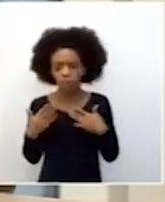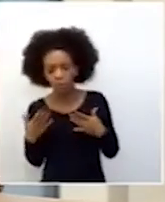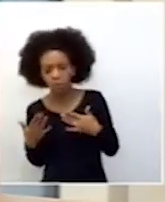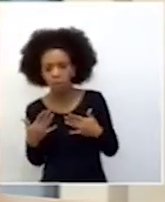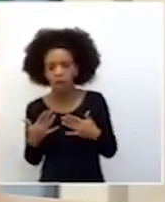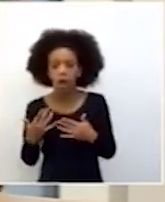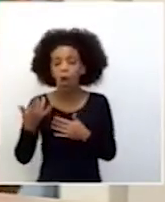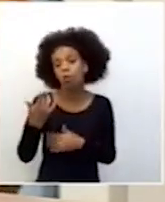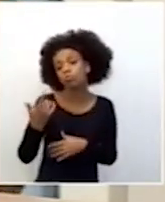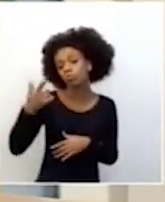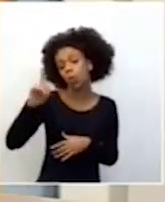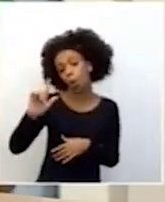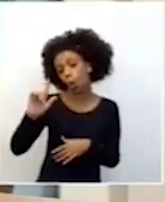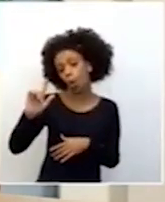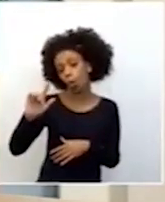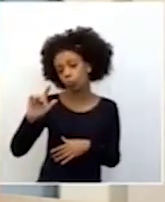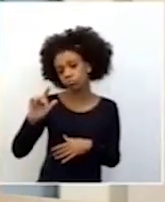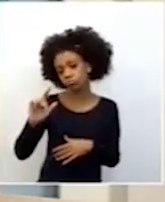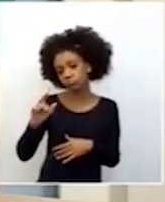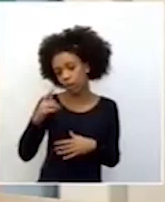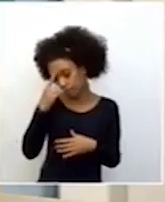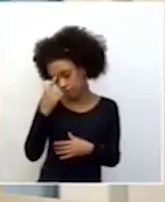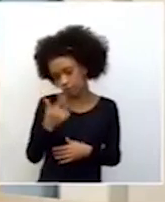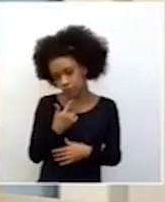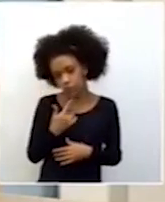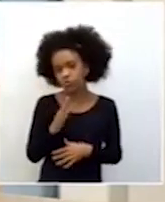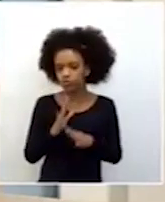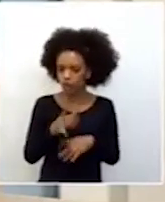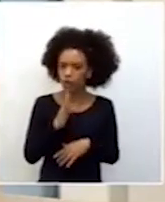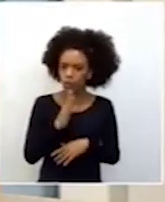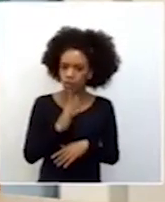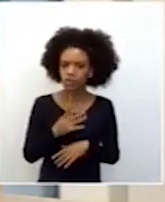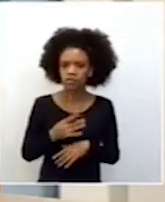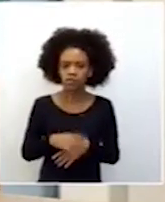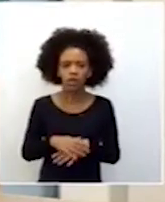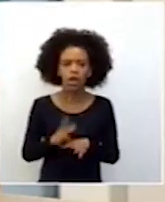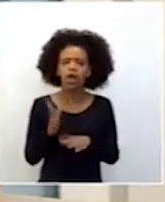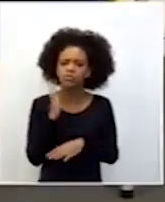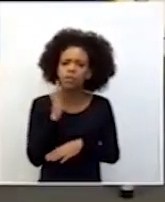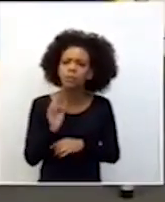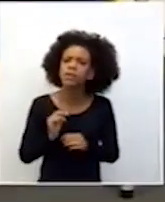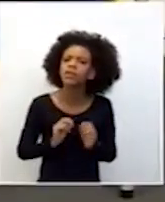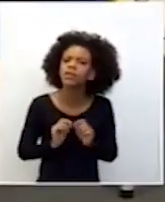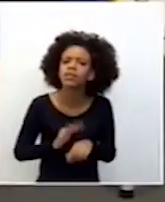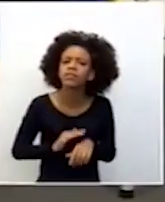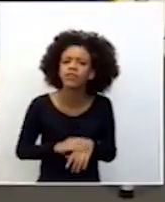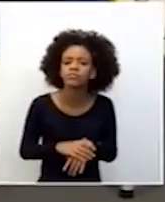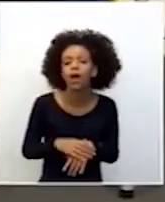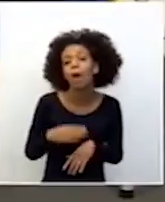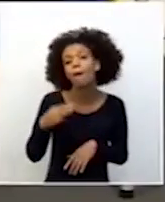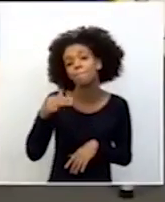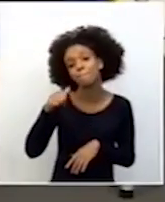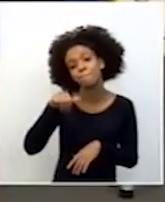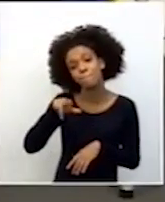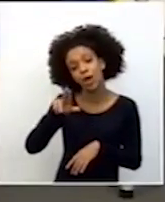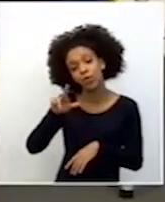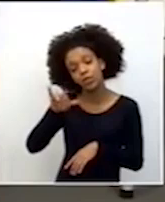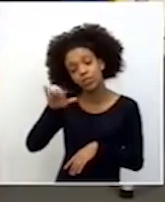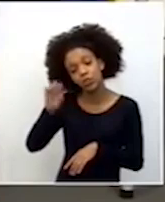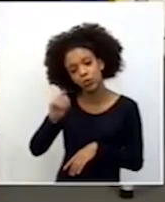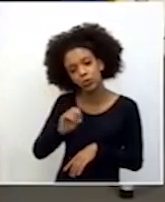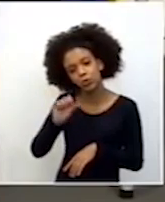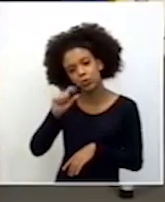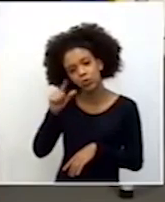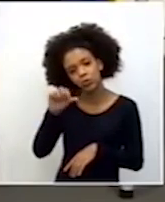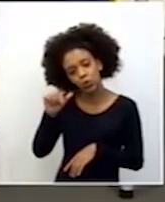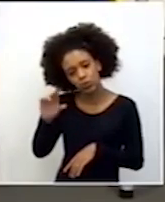com outras personalidades que a gente já conhece por aí. Sabe quem faz muito isso? O Maurício de Souza. Perfeito, ele